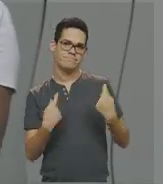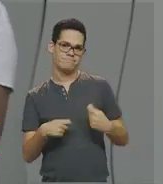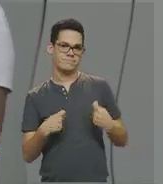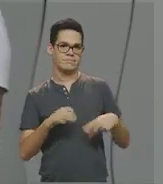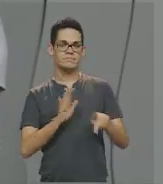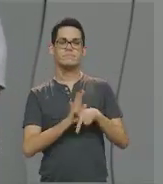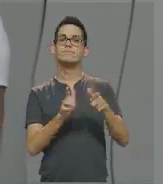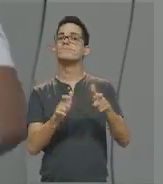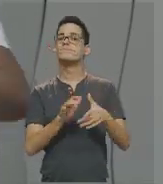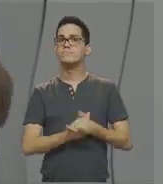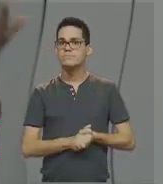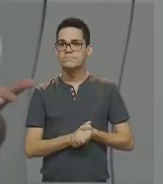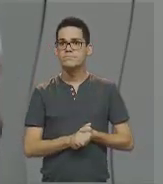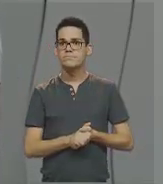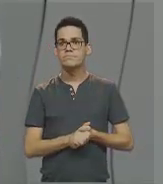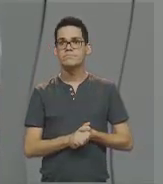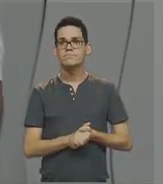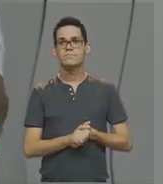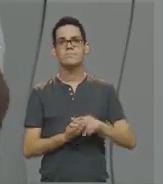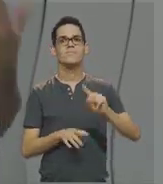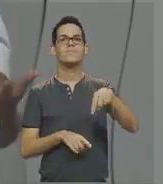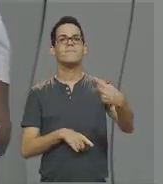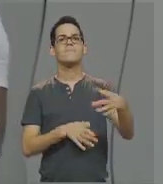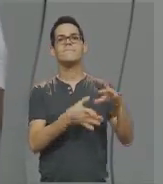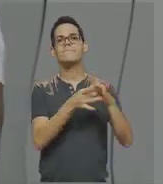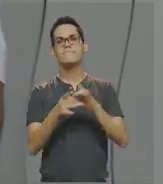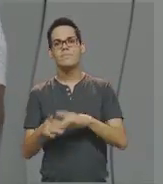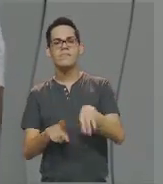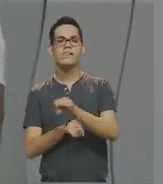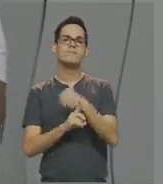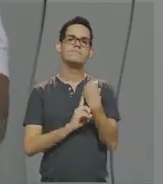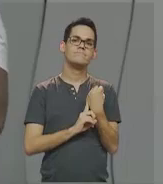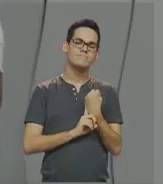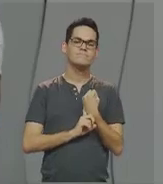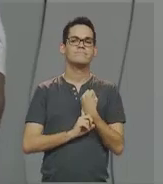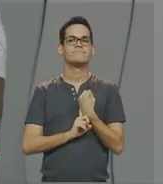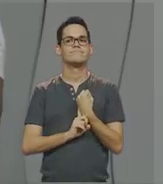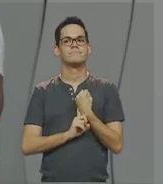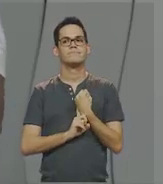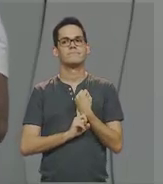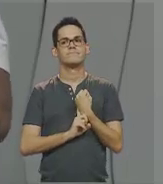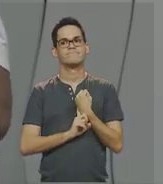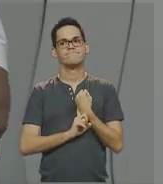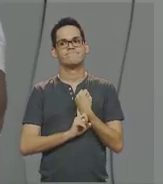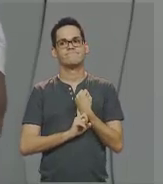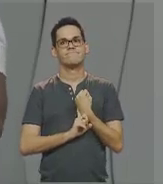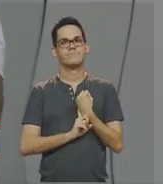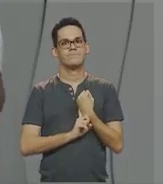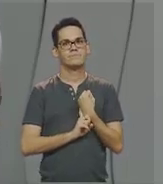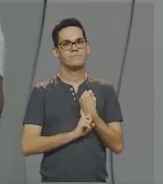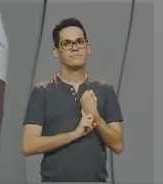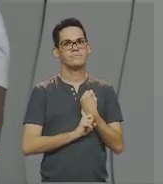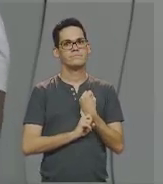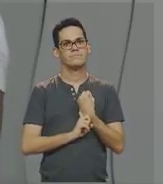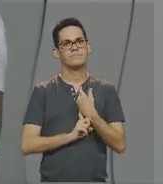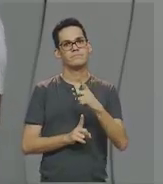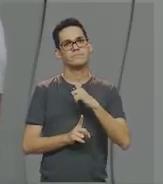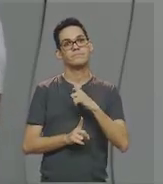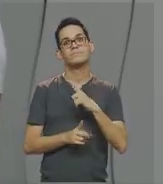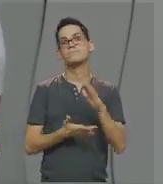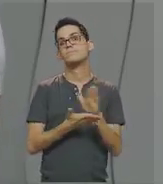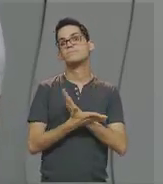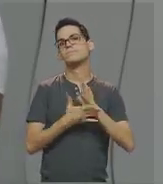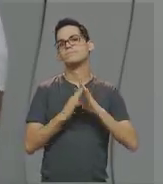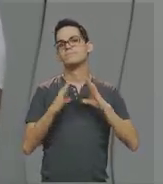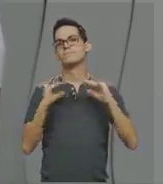estar naquele lugar. E no contexto social e ritual, ele pode ter uma soltura maior em